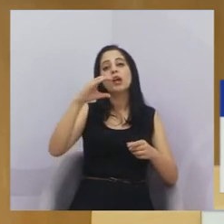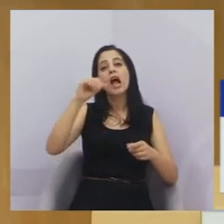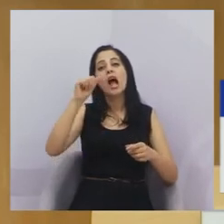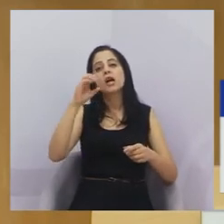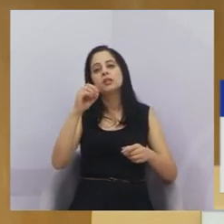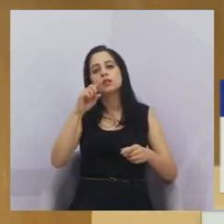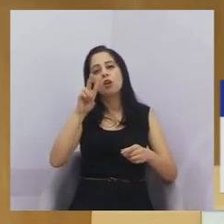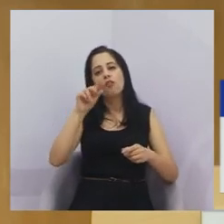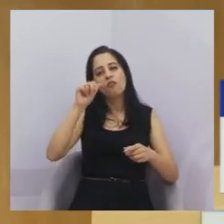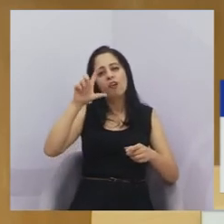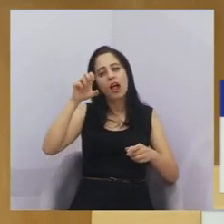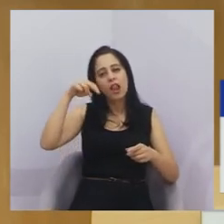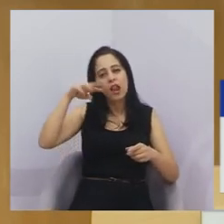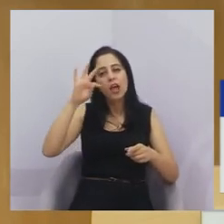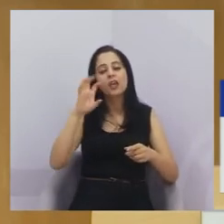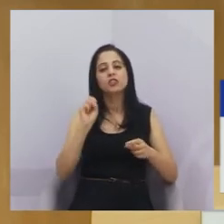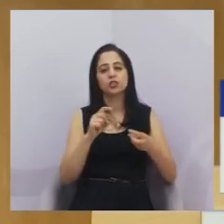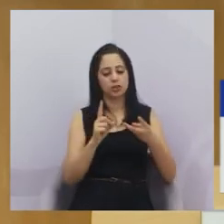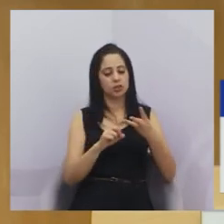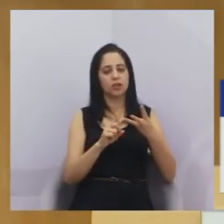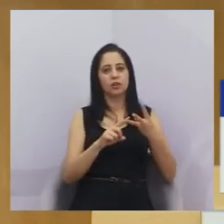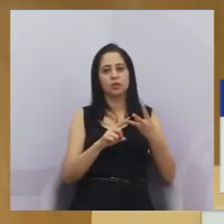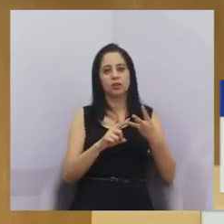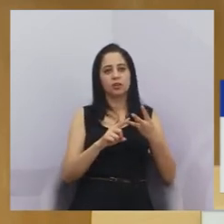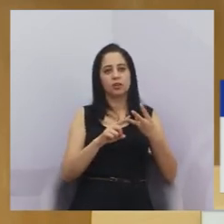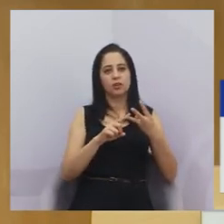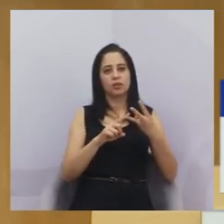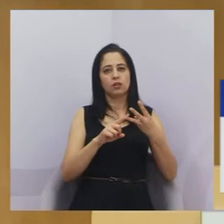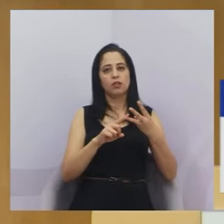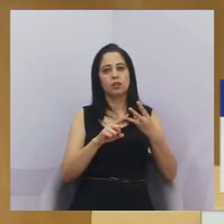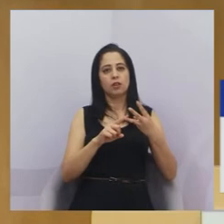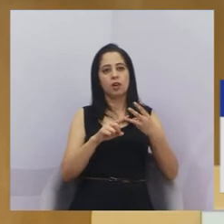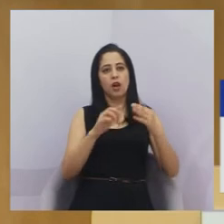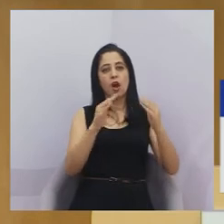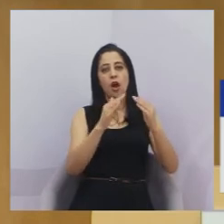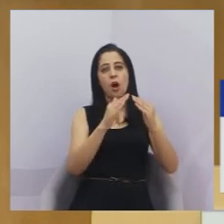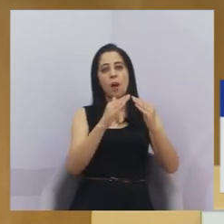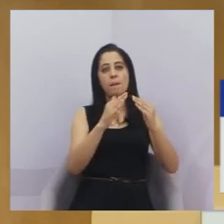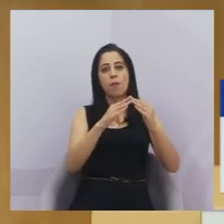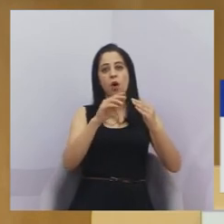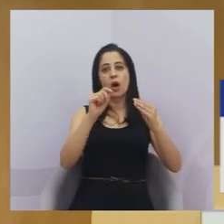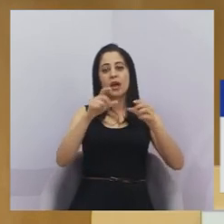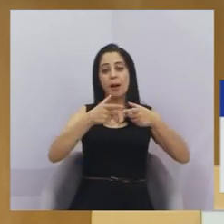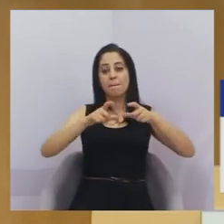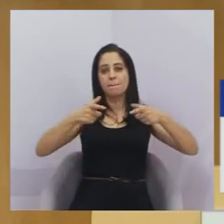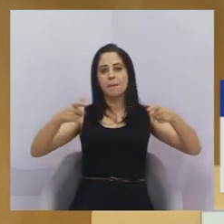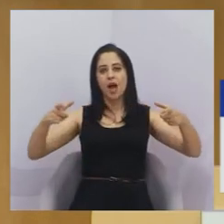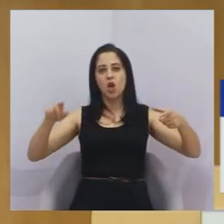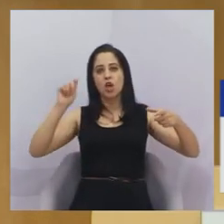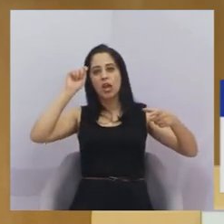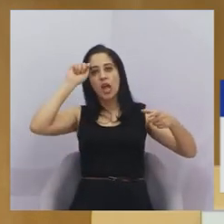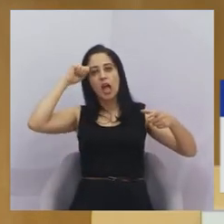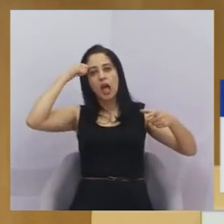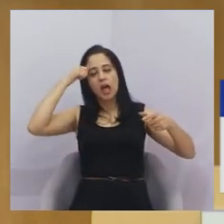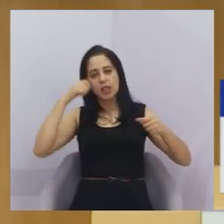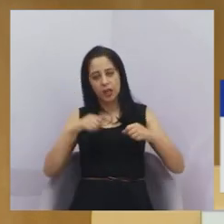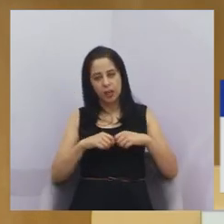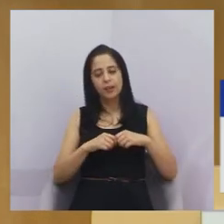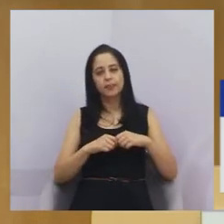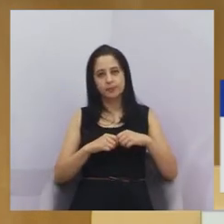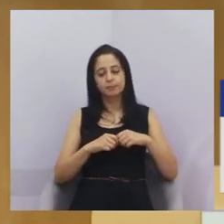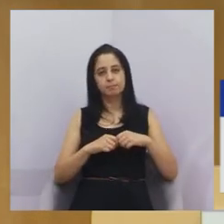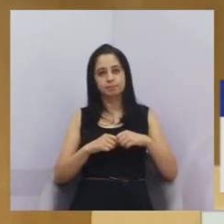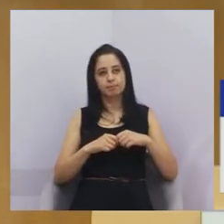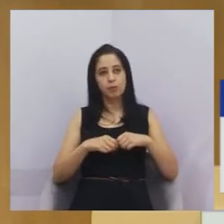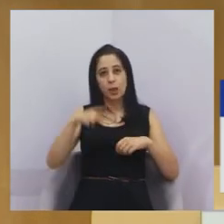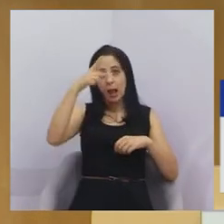Jardim Veranejal, aonde que mora, maior parte negro, que a maior parte dos